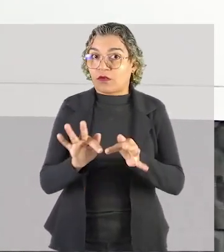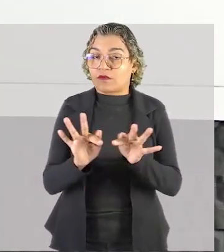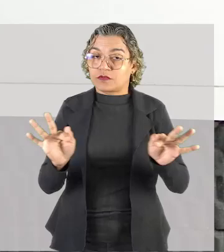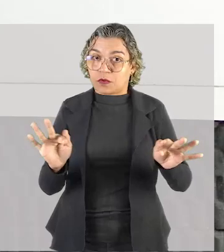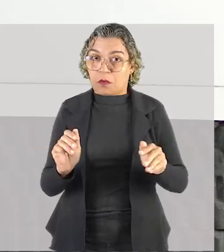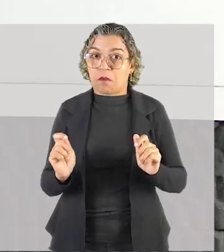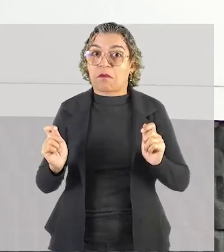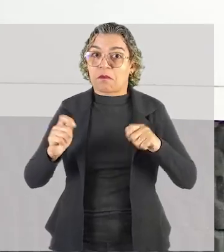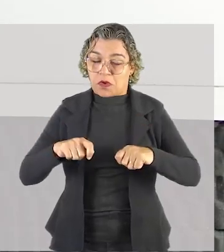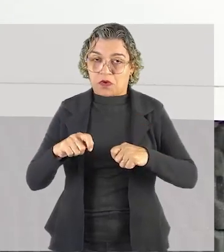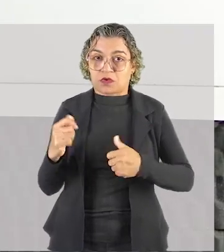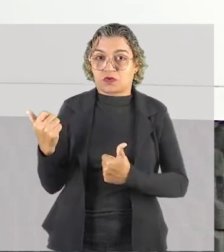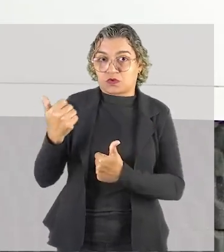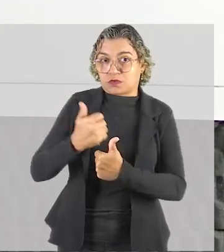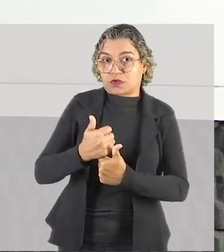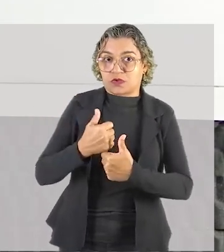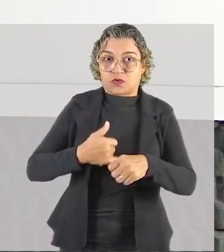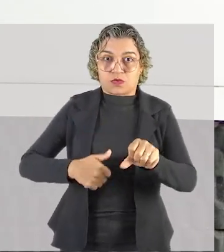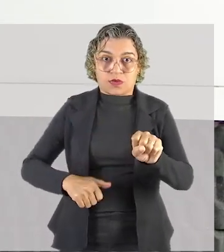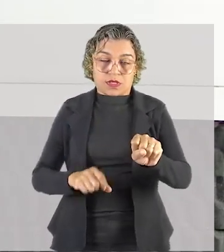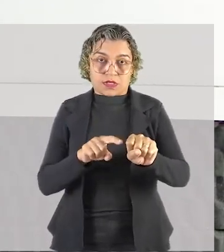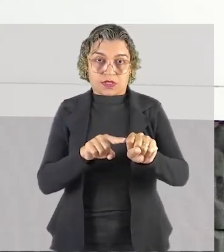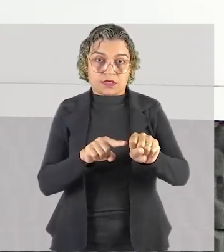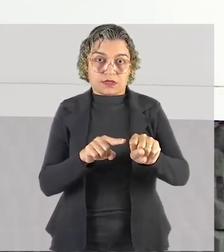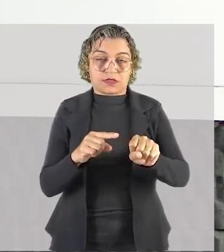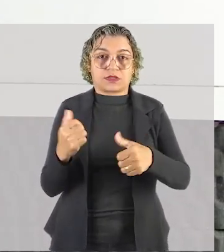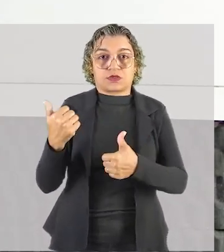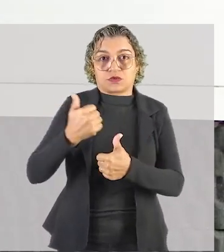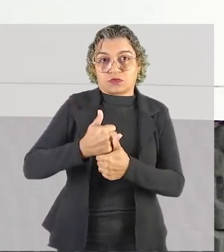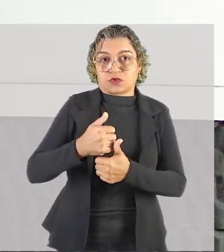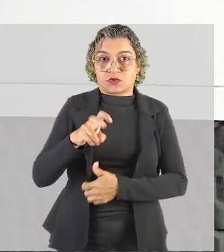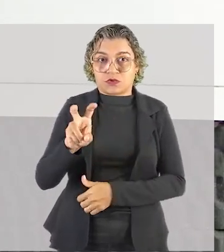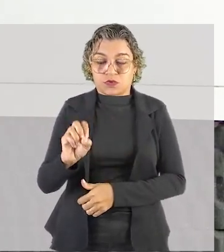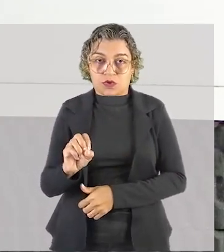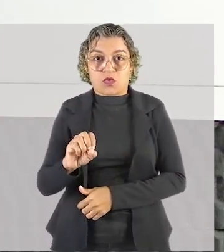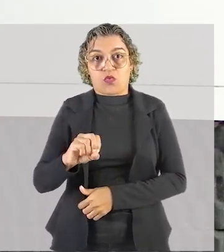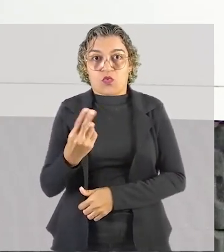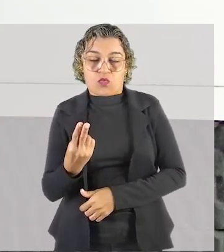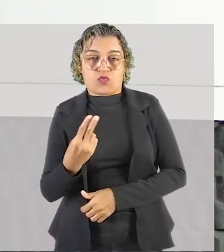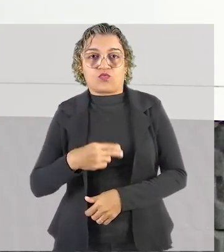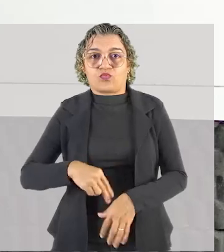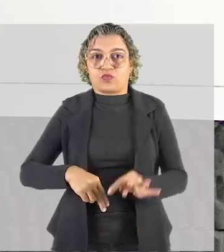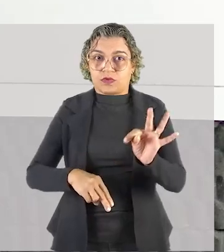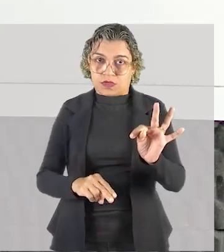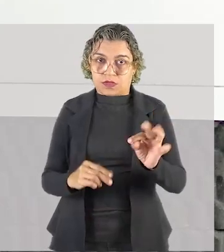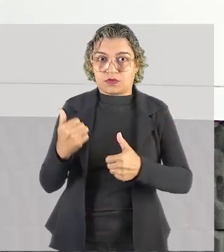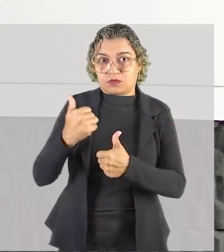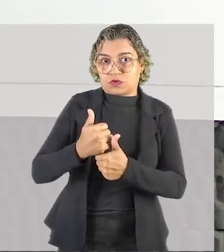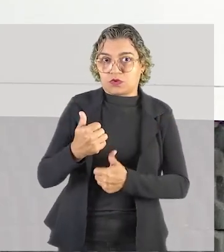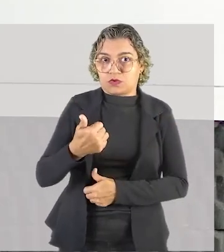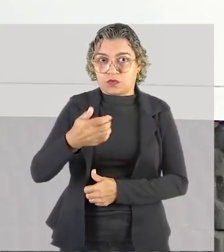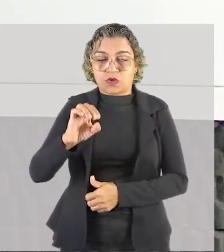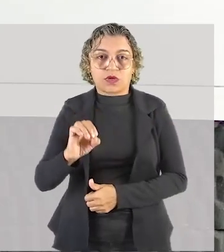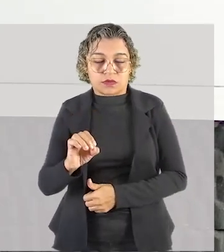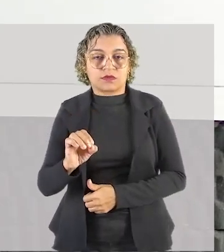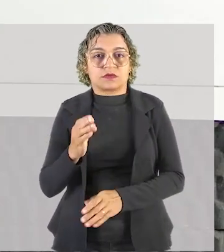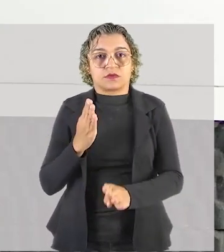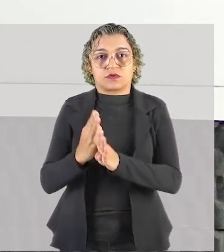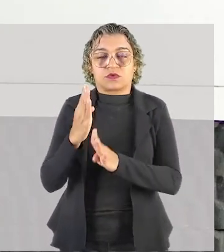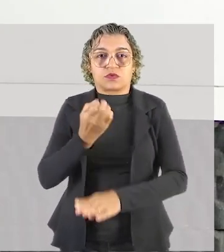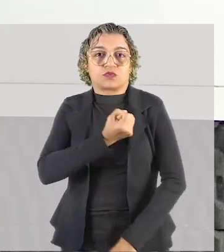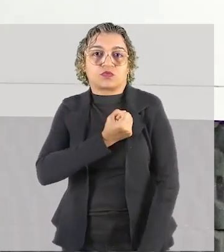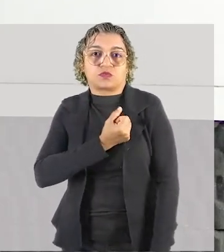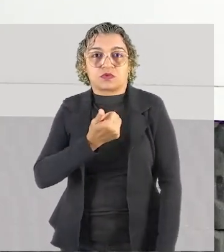pode substituir o S por 50 e o T por 10, que você vai conseguir encontrar o valor de A,